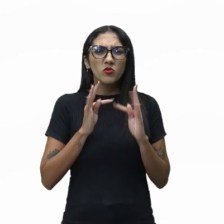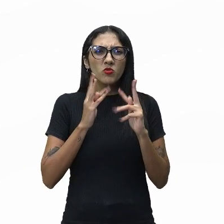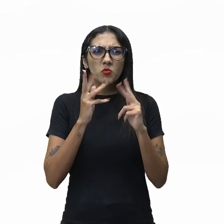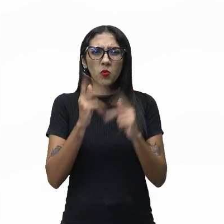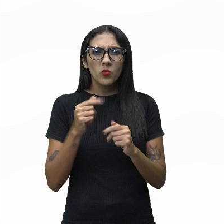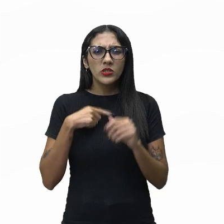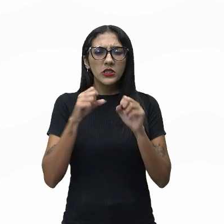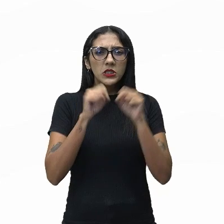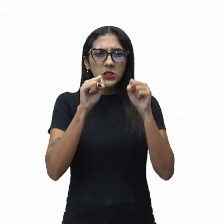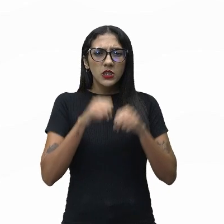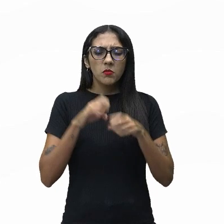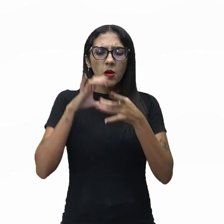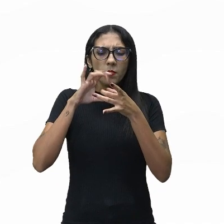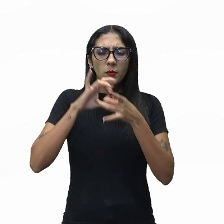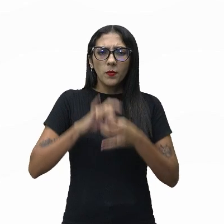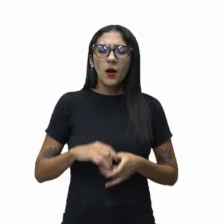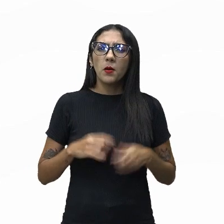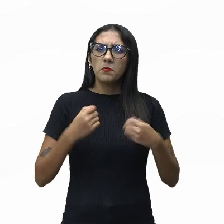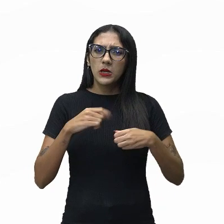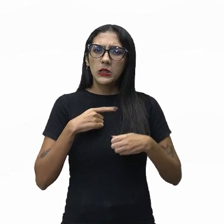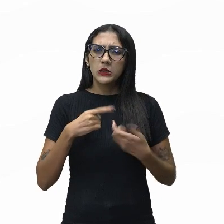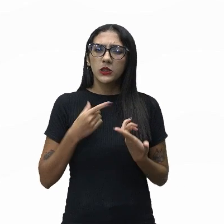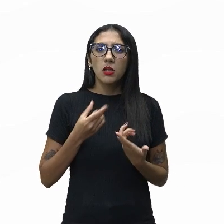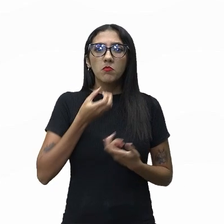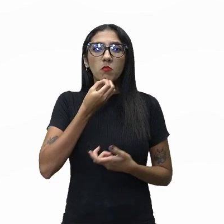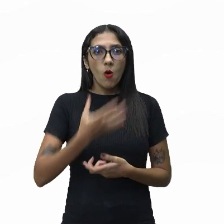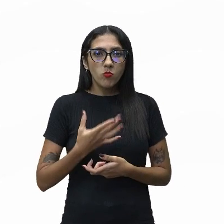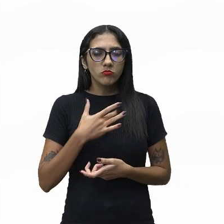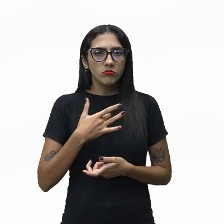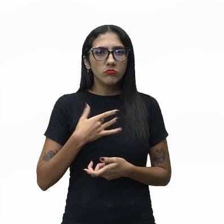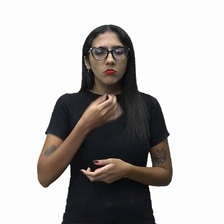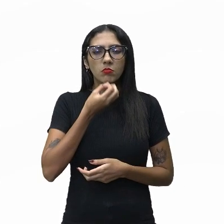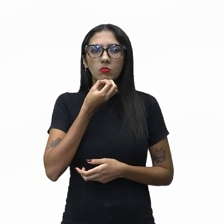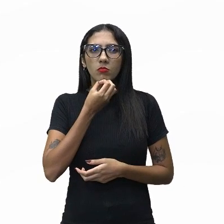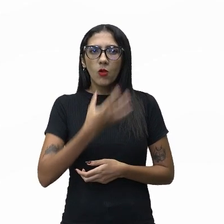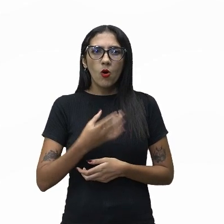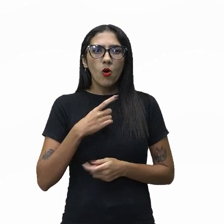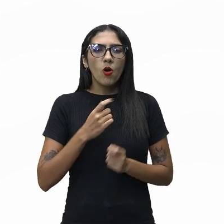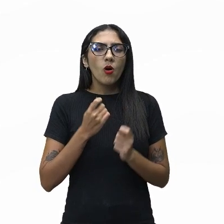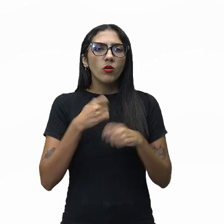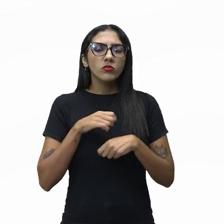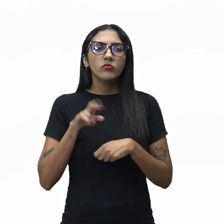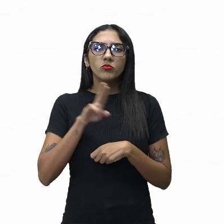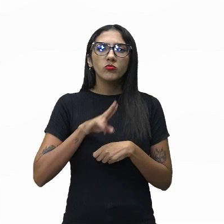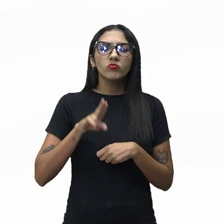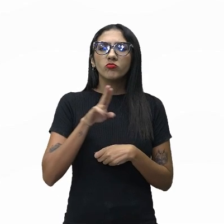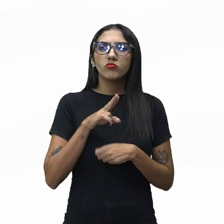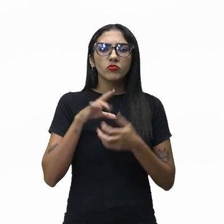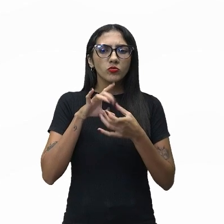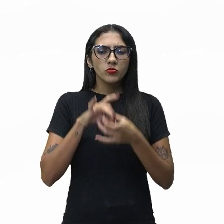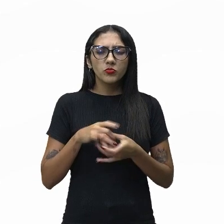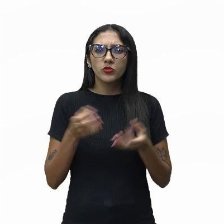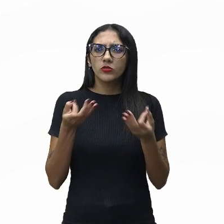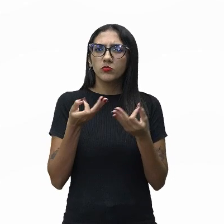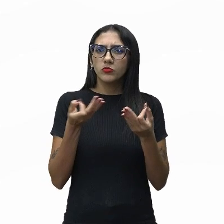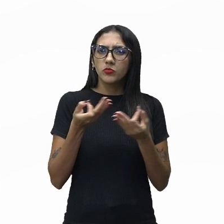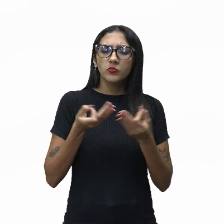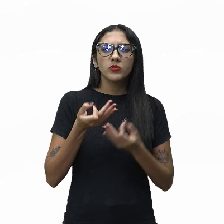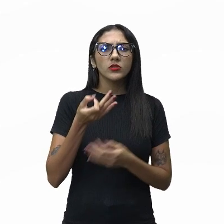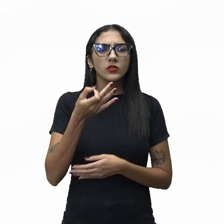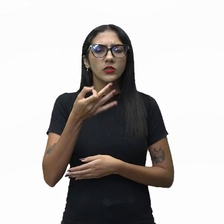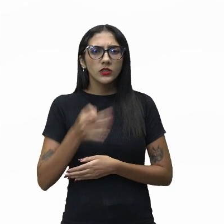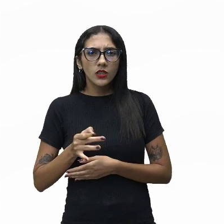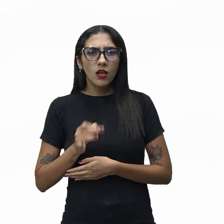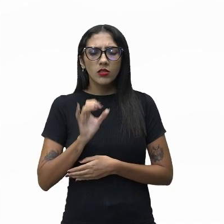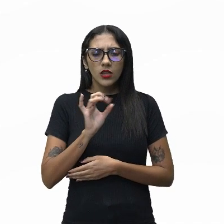precisam estar saudáveis para estarem interligados, para que eles possam exercer ali as suas funções corretamente, para que